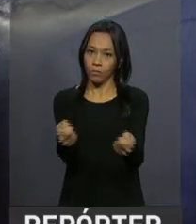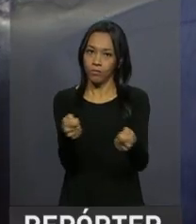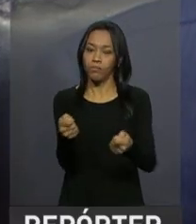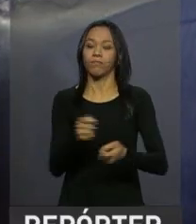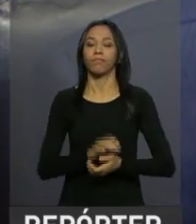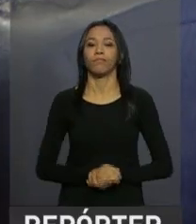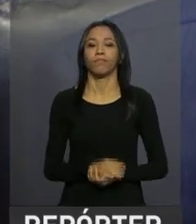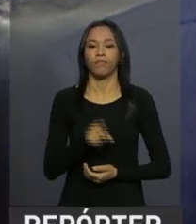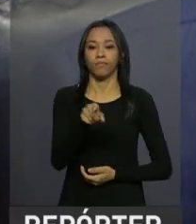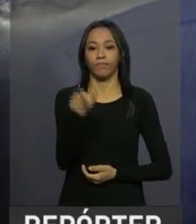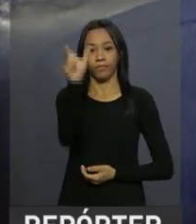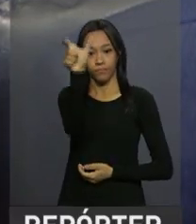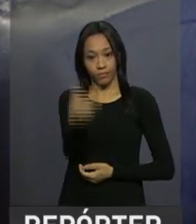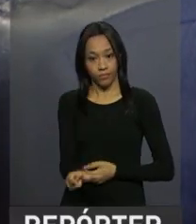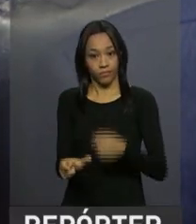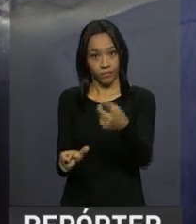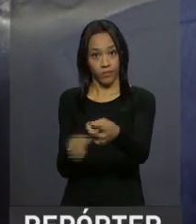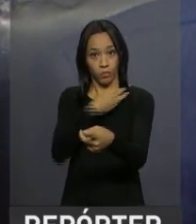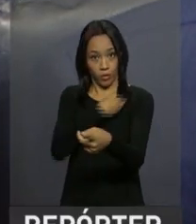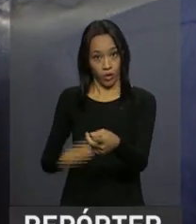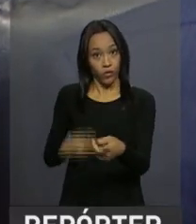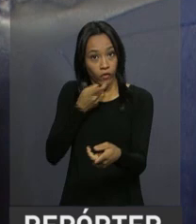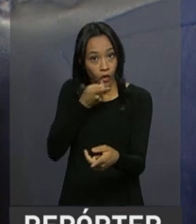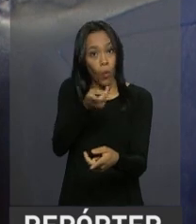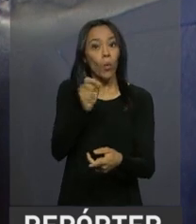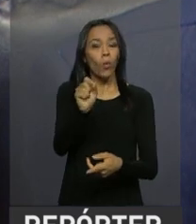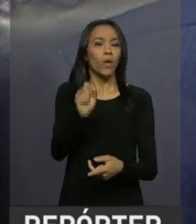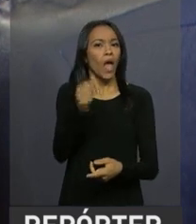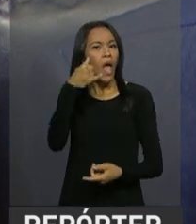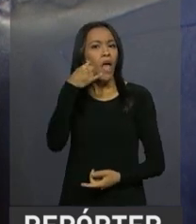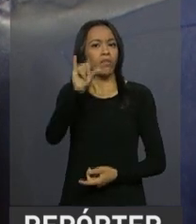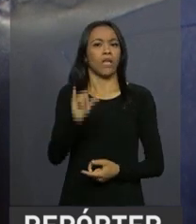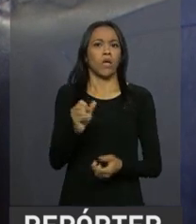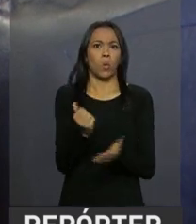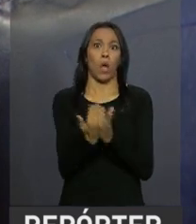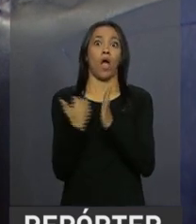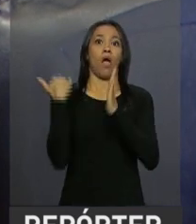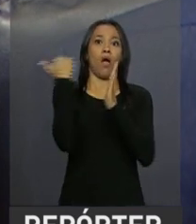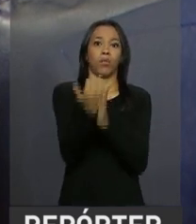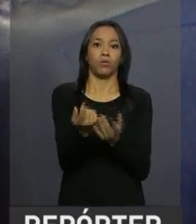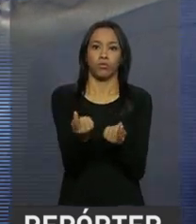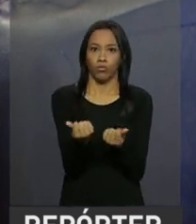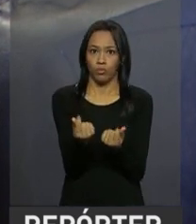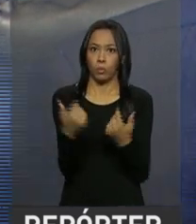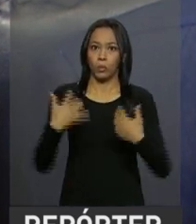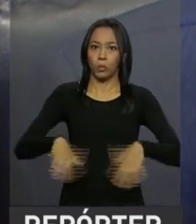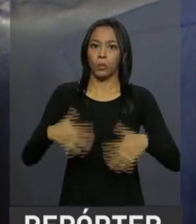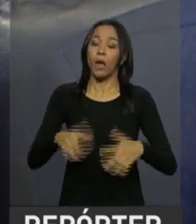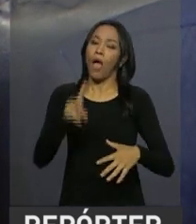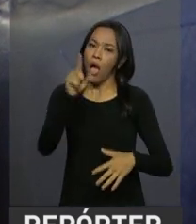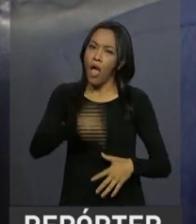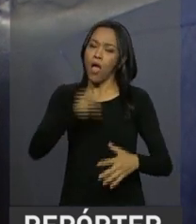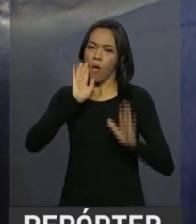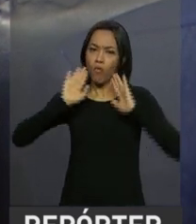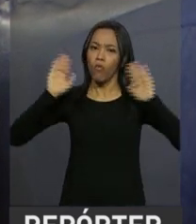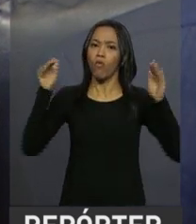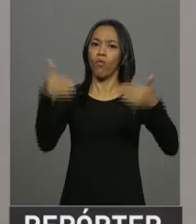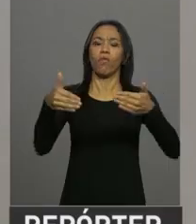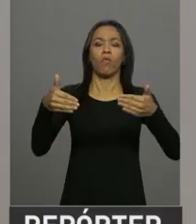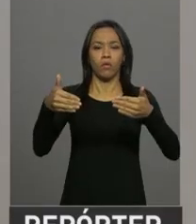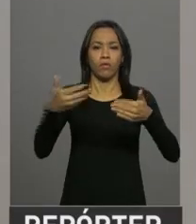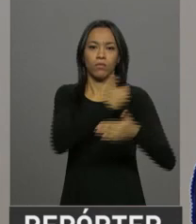o ministro da Fazenda Henrique Meirelles afirmou que evitar o aumento das despesas será uma prioridade para o governo de Michel